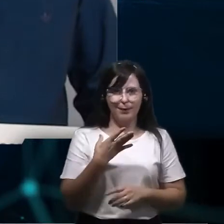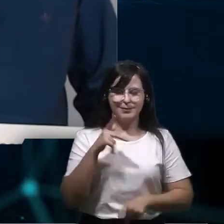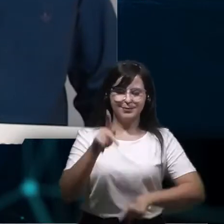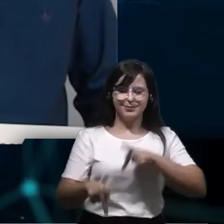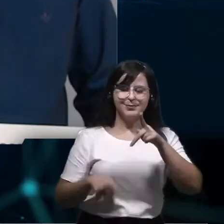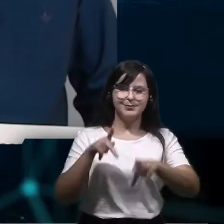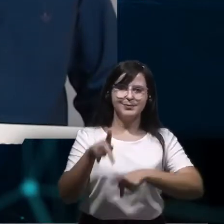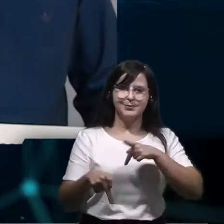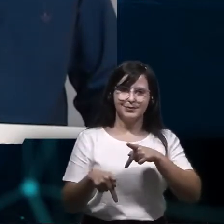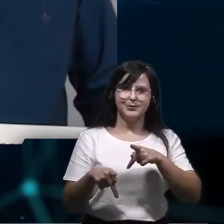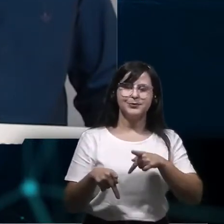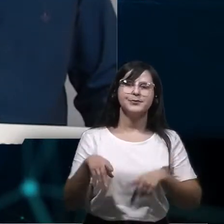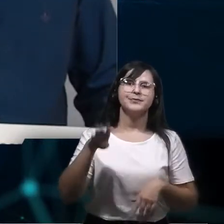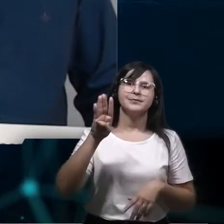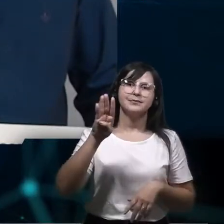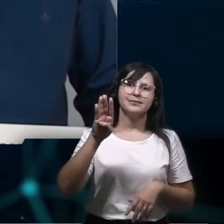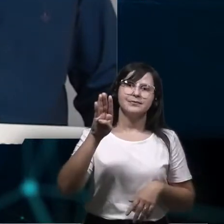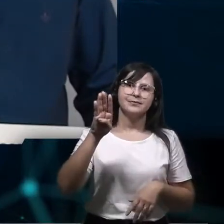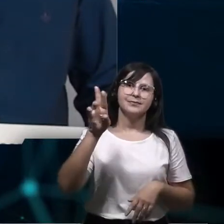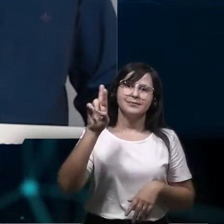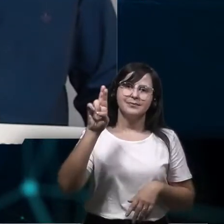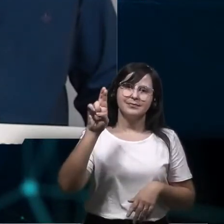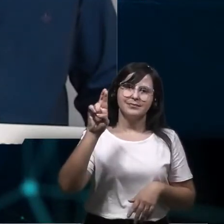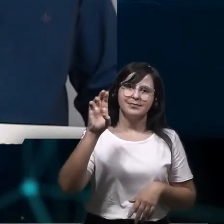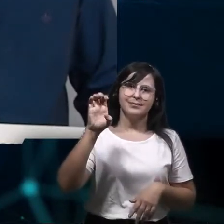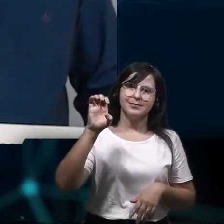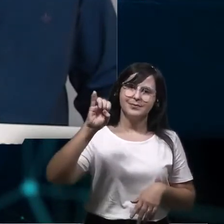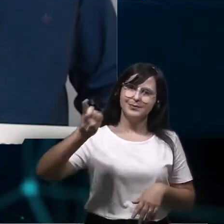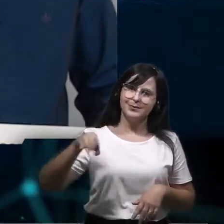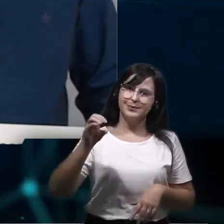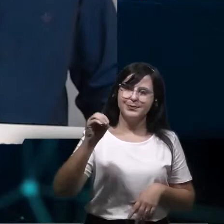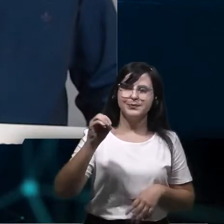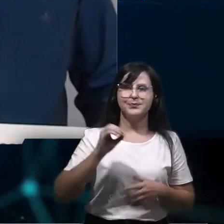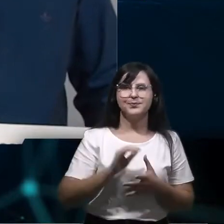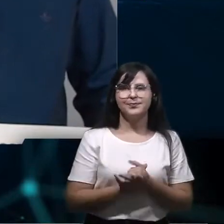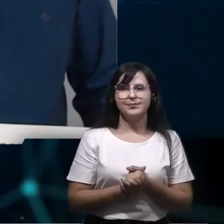querido município de Brejo de Amadeus.